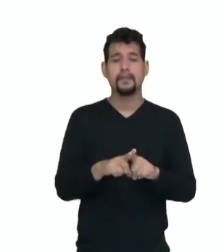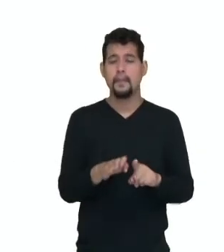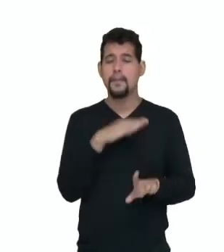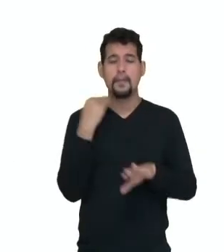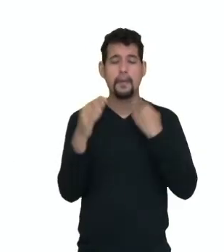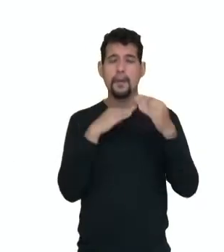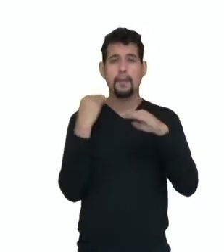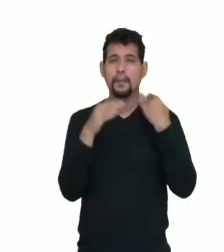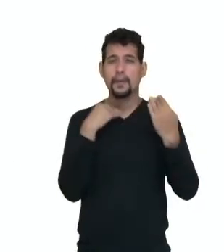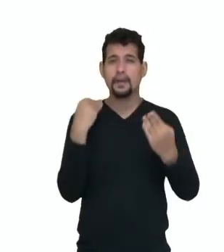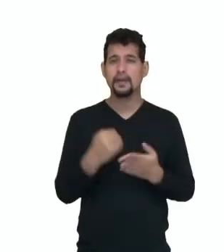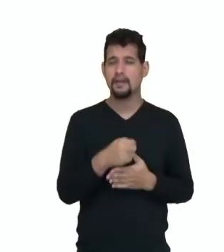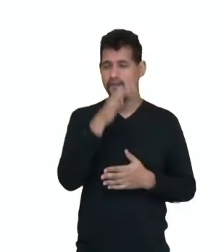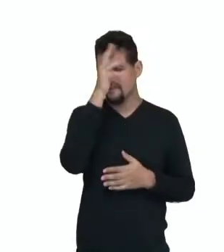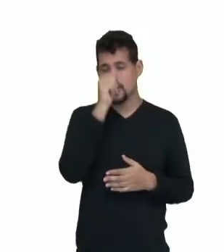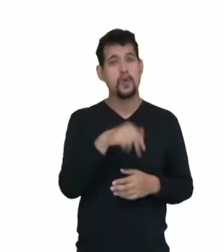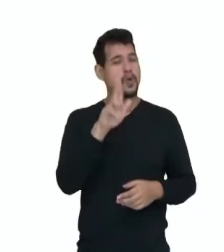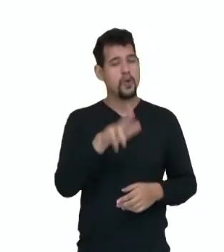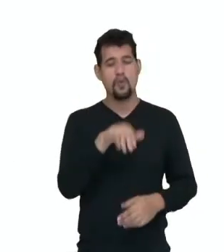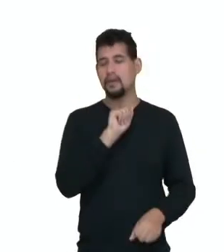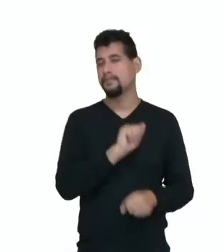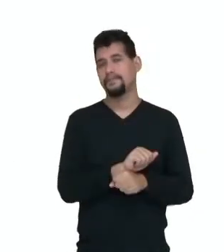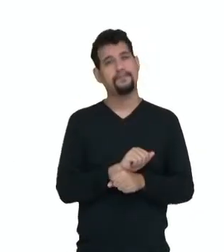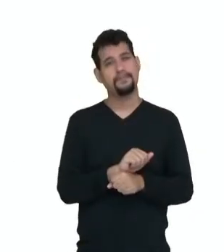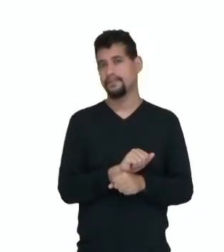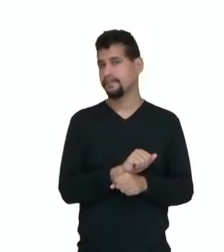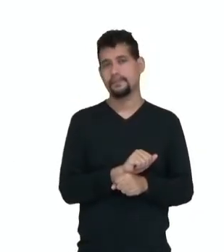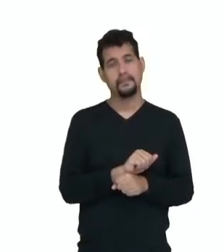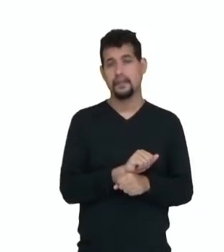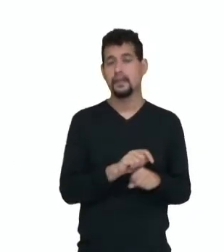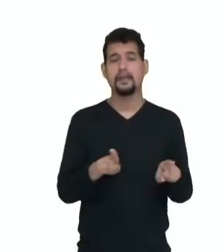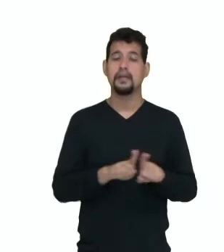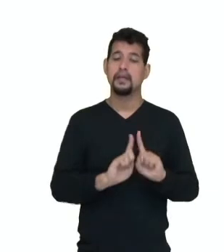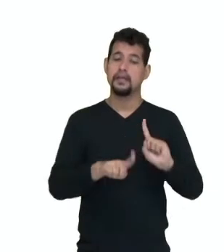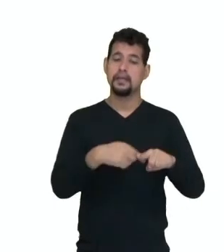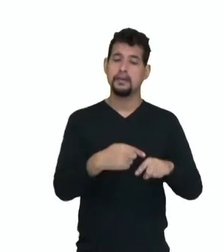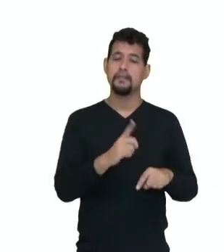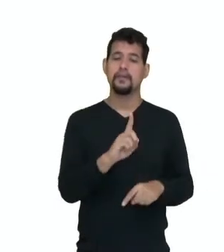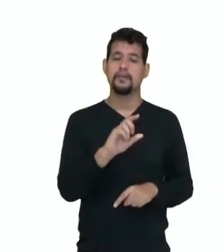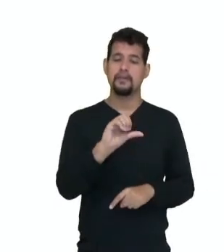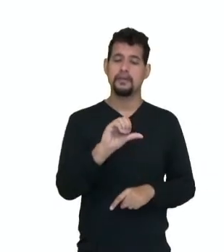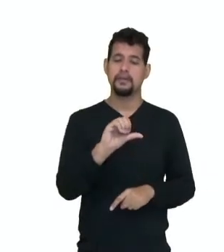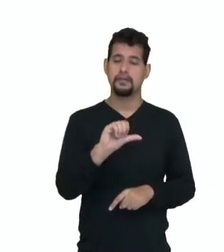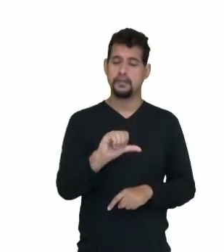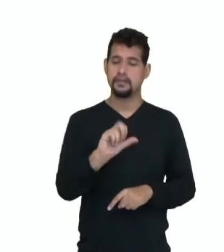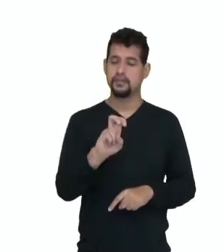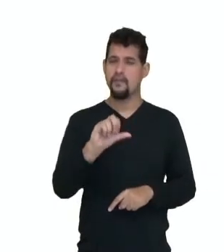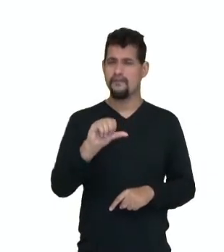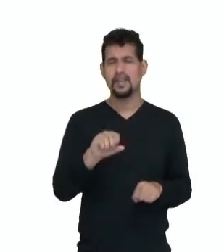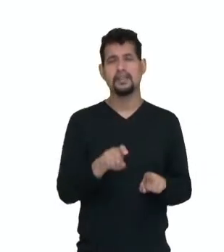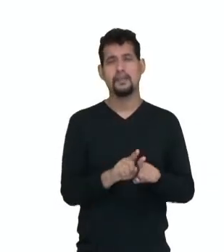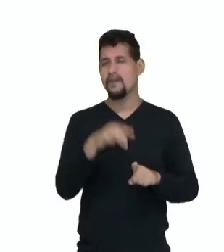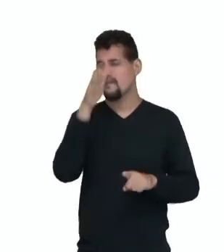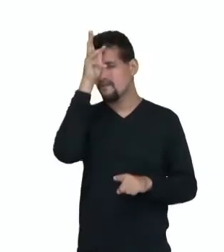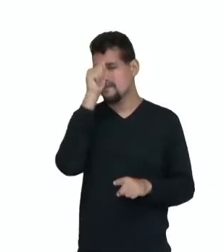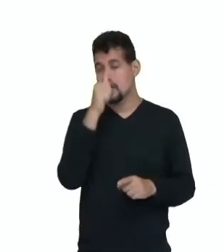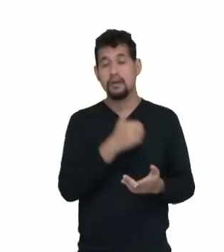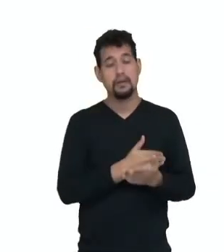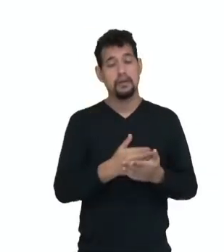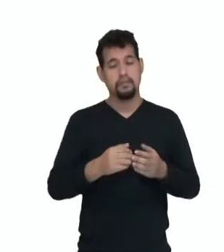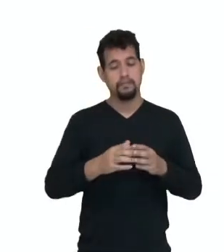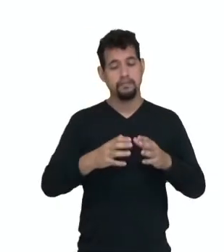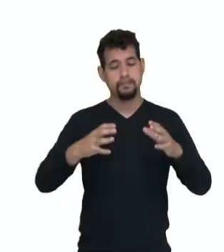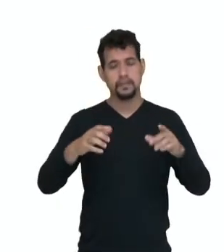dessas aves, nunca parou de aumentar. E a partir então da década de 1990, a produção de carnes de frango passou então a